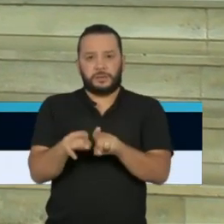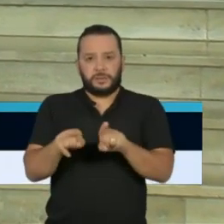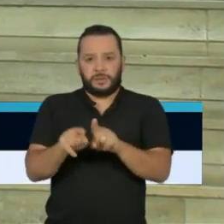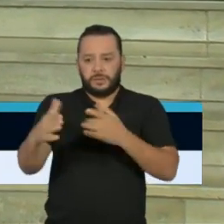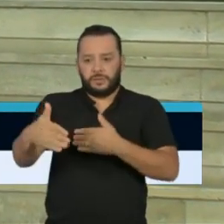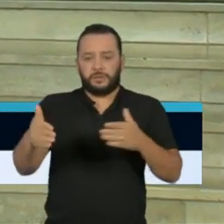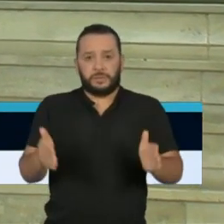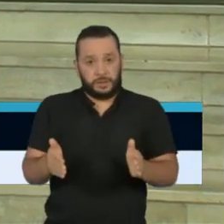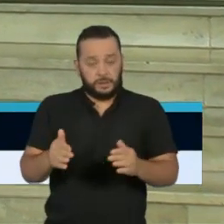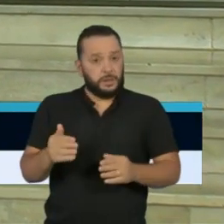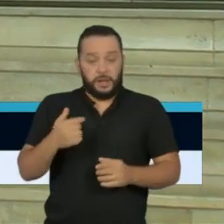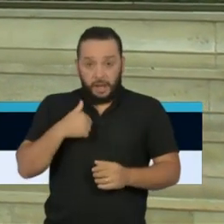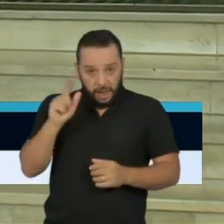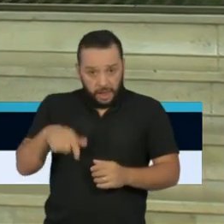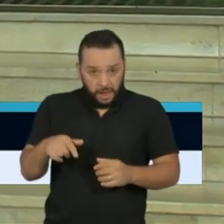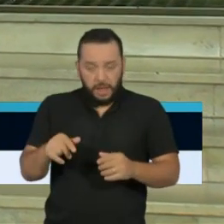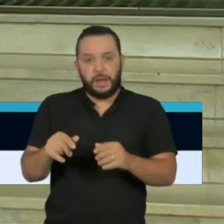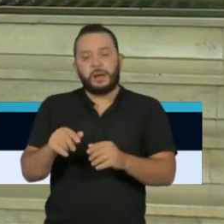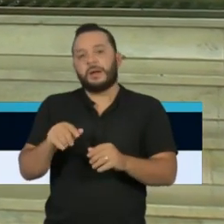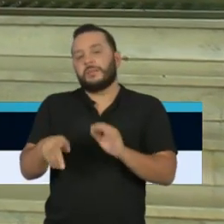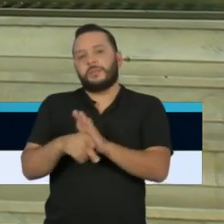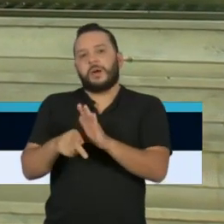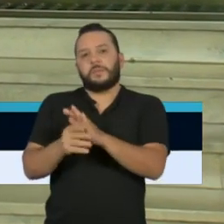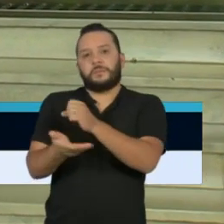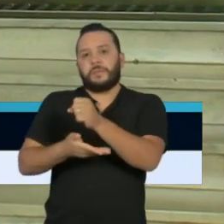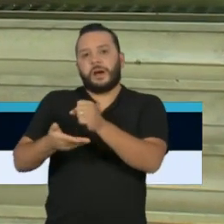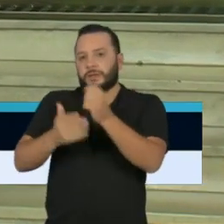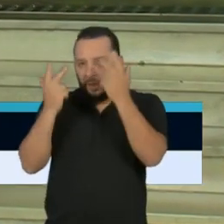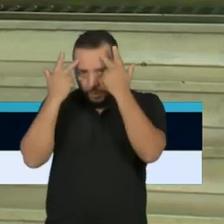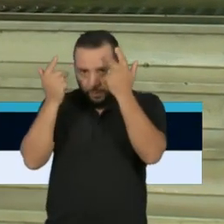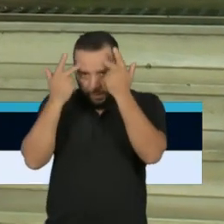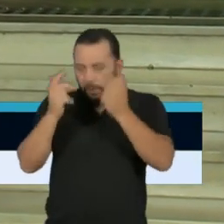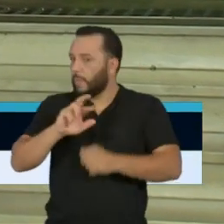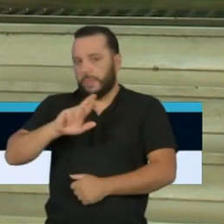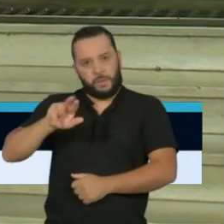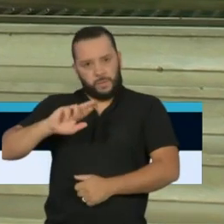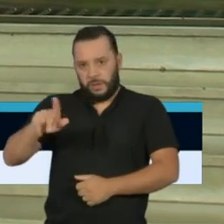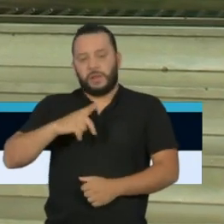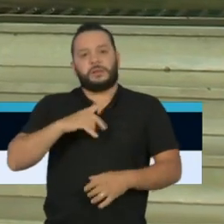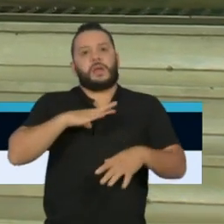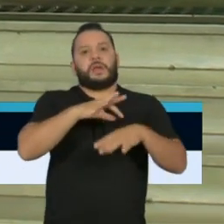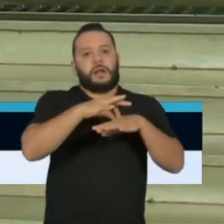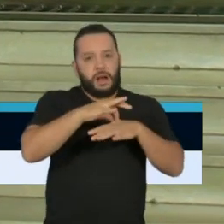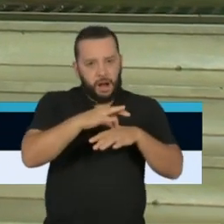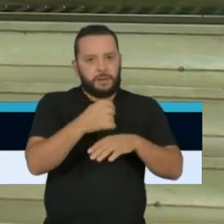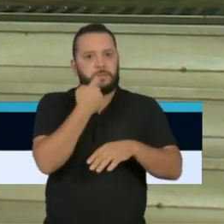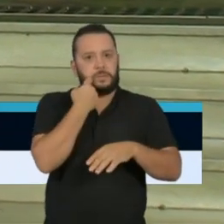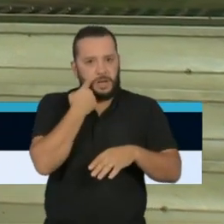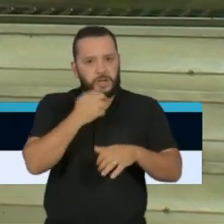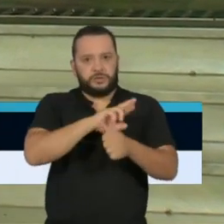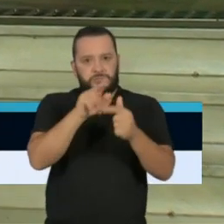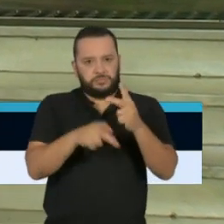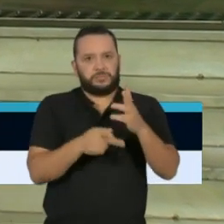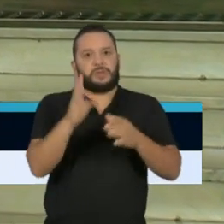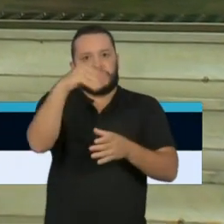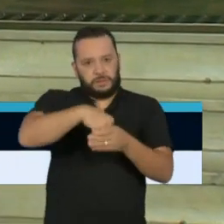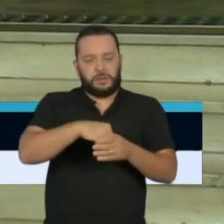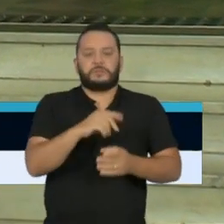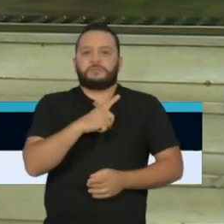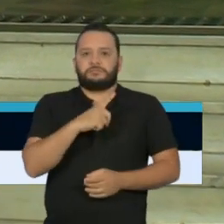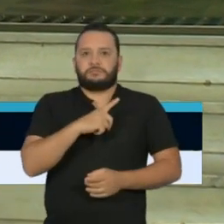as cestas básicas normais, vocês já perceberam isso pela explanação que foi feita e reforçada pela secretária Célia